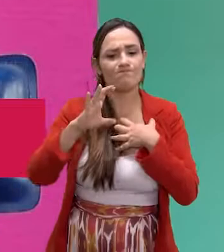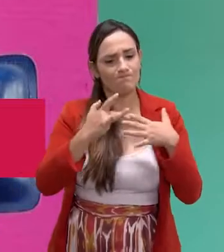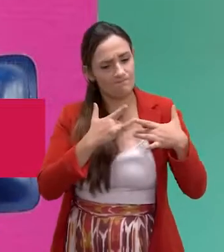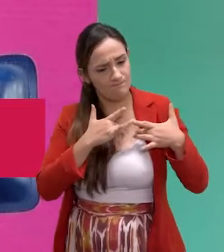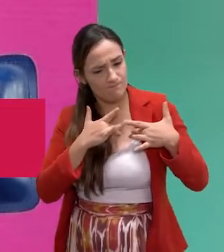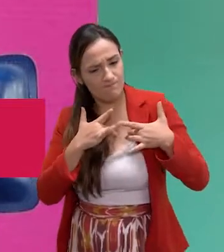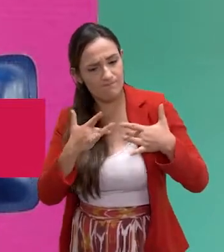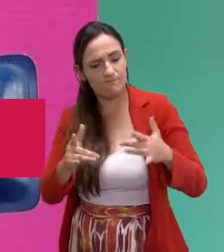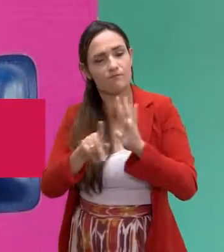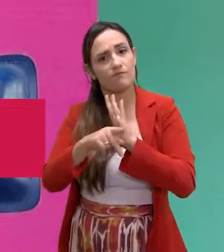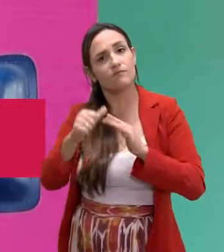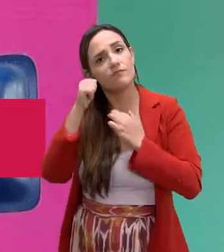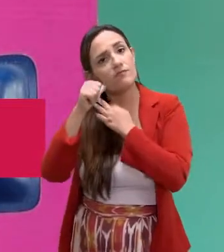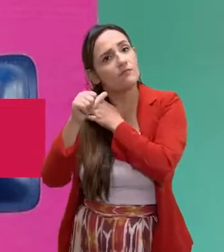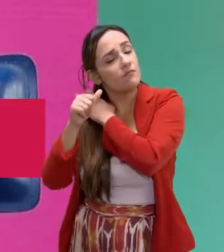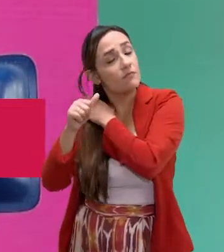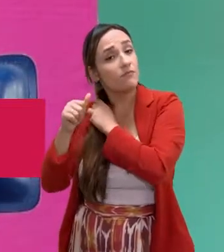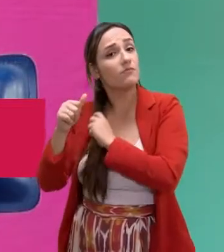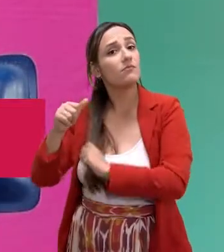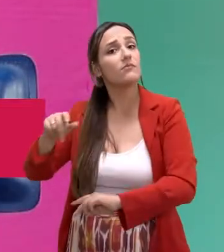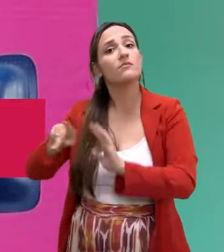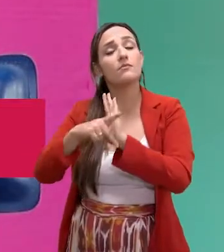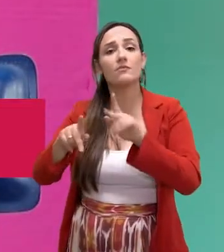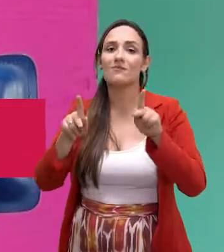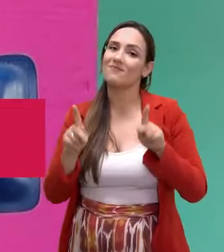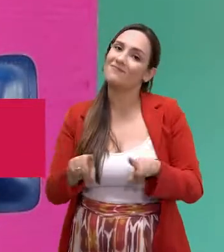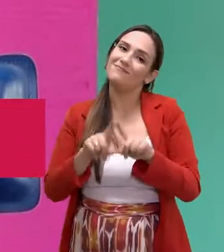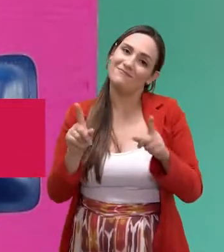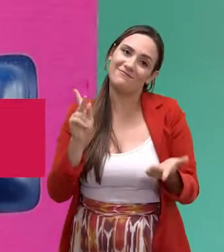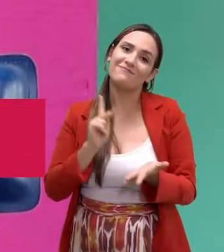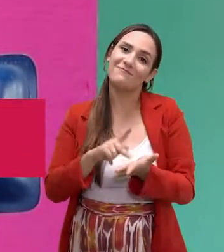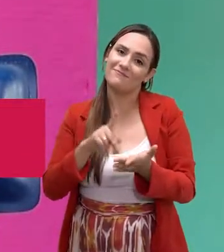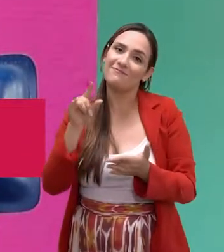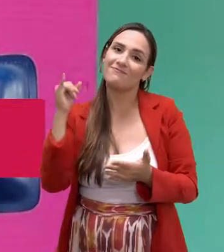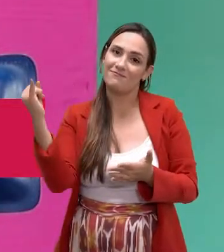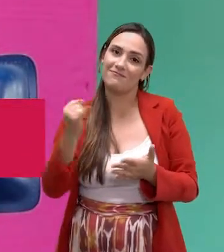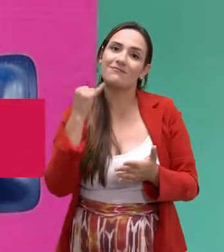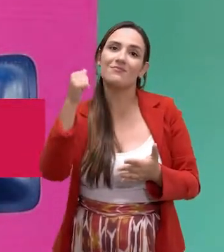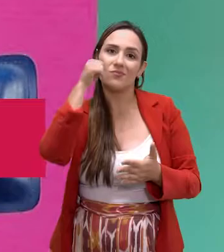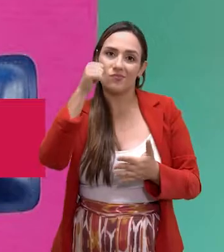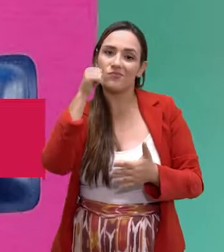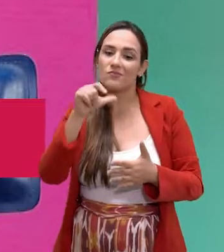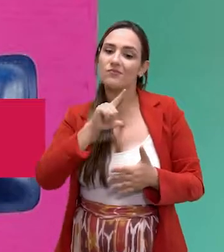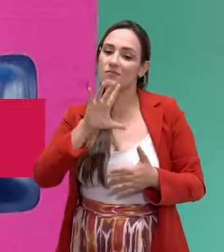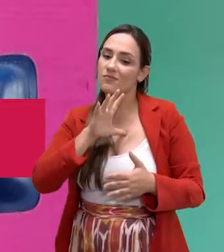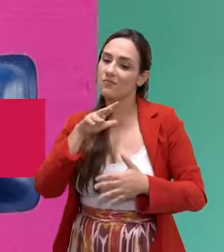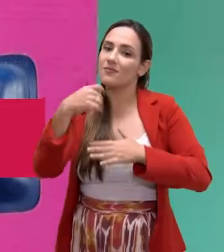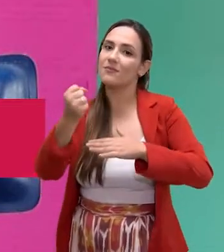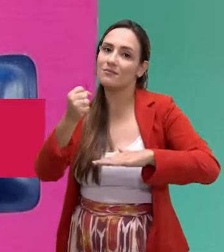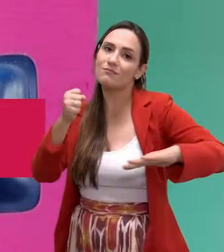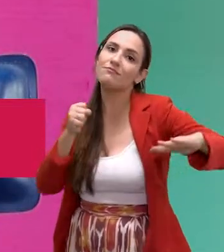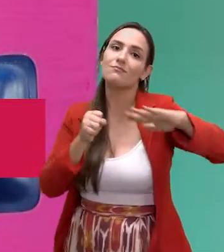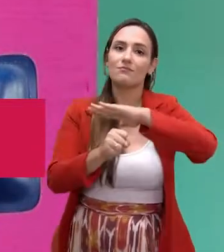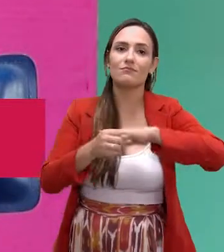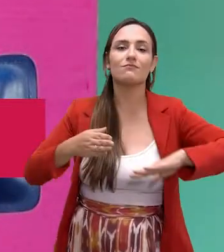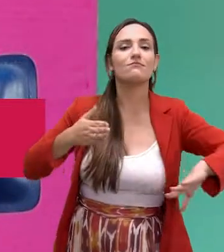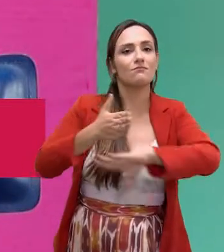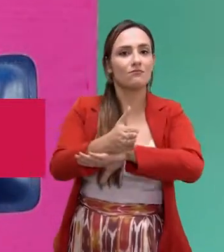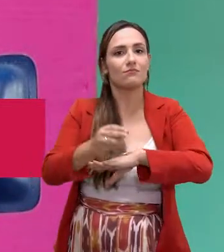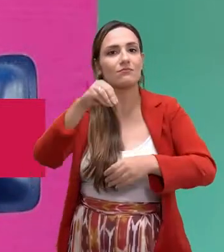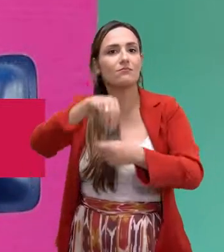a respeito de tudo que a gente quer levar para a população, mas de fato é muito importante que as mulheres se encorajem em estarem nesses